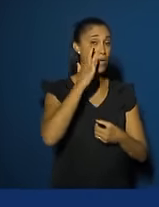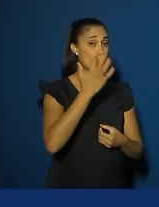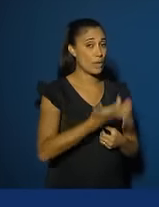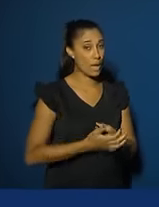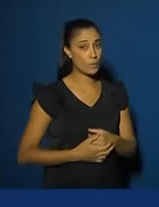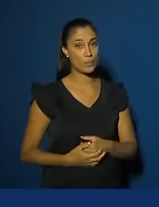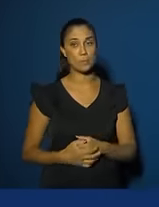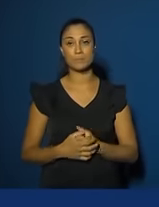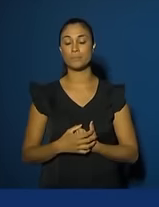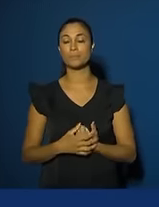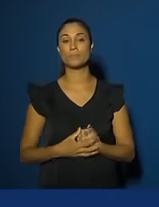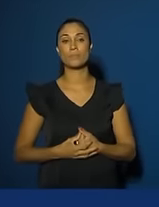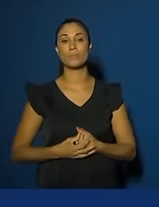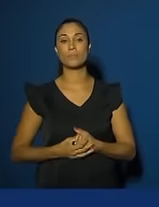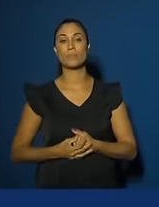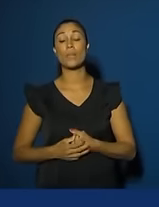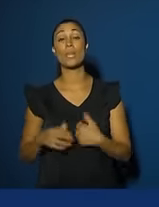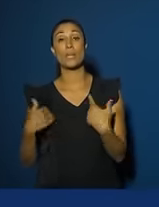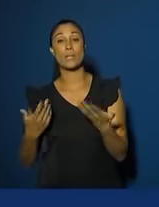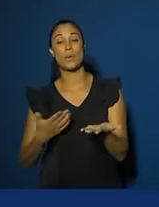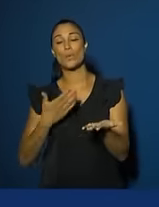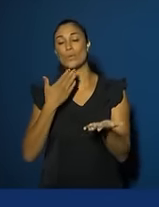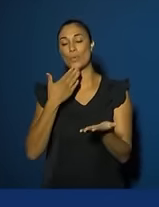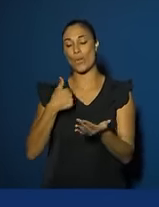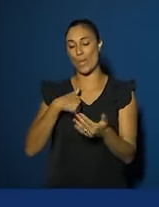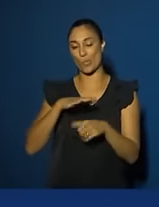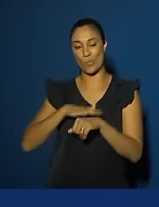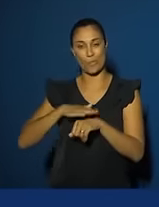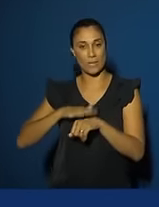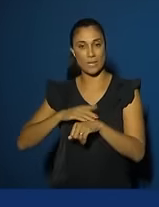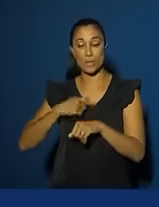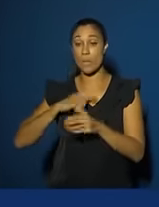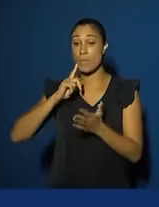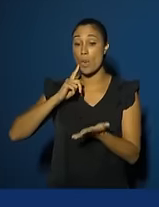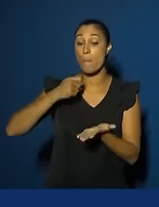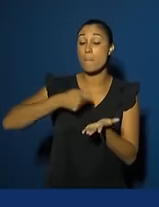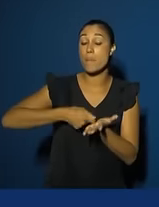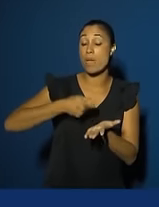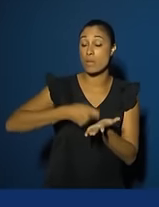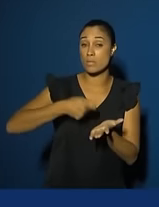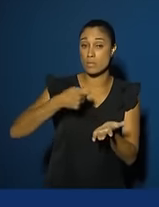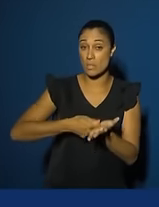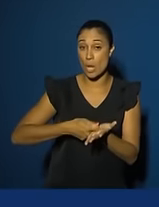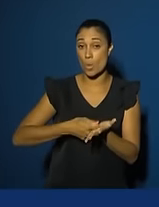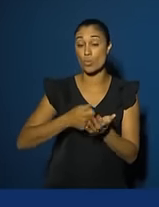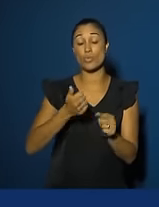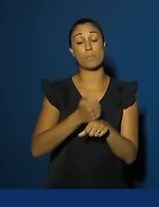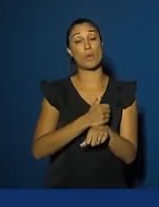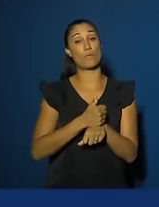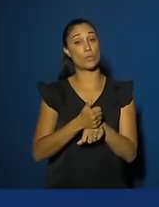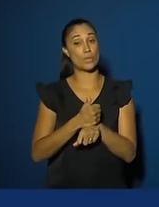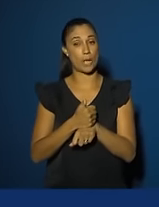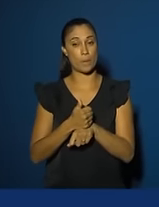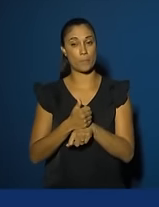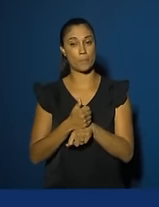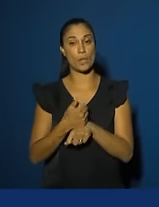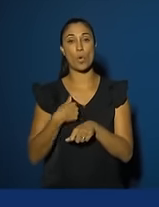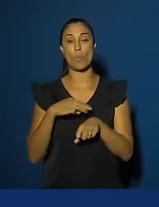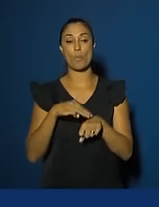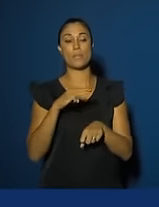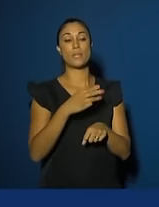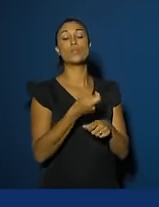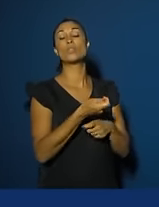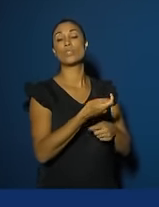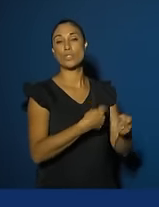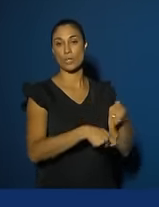resultado então tô cumprindo minha o meu dever eh funcional como Ministro da